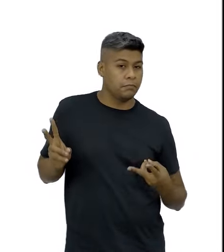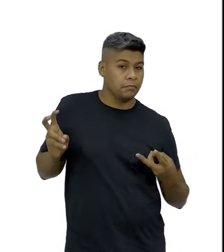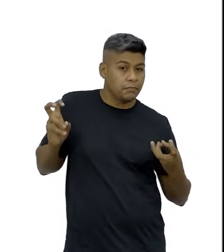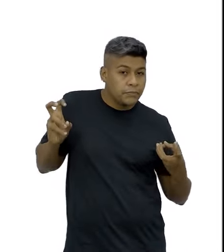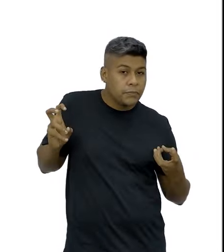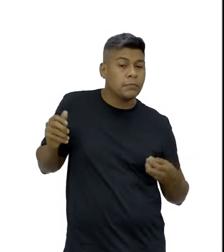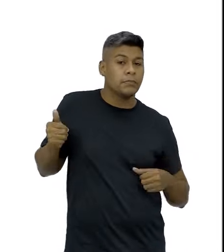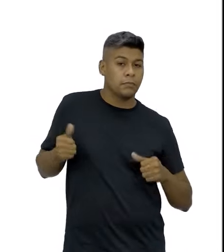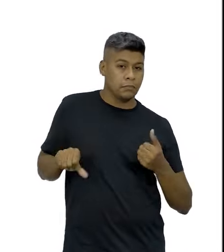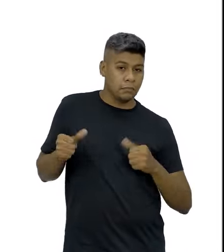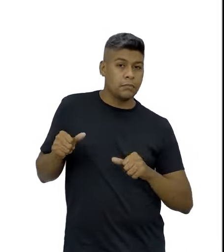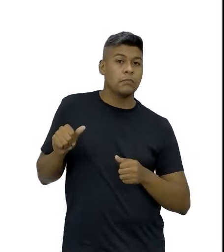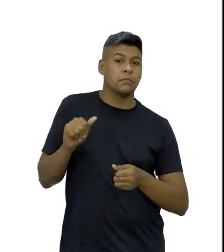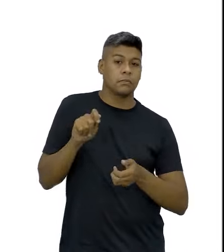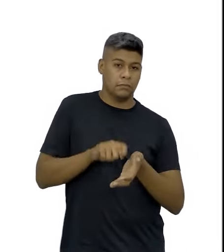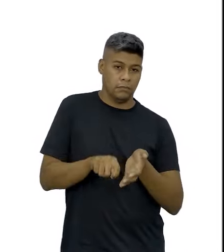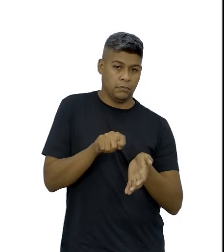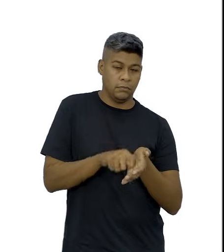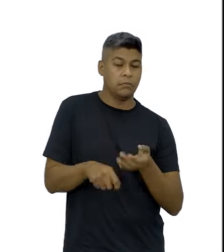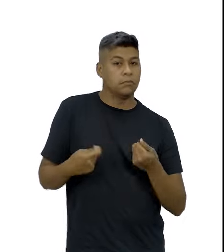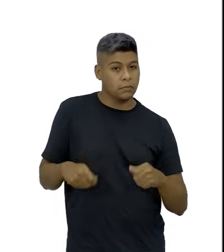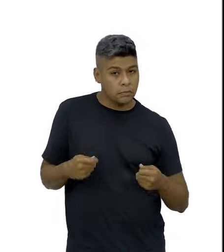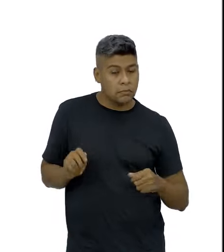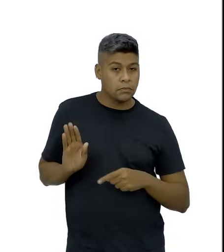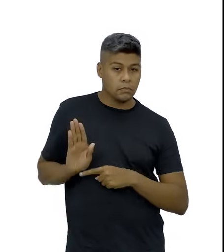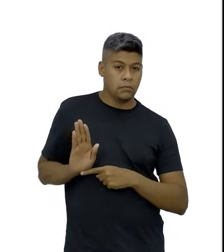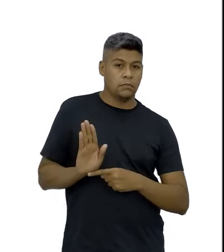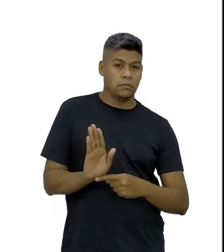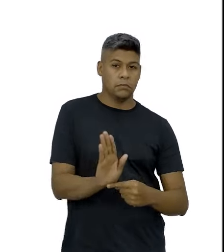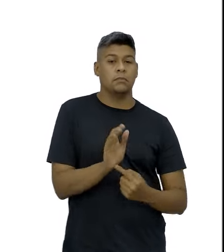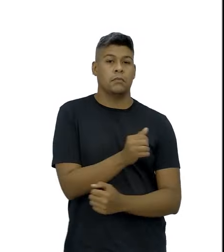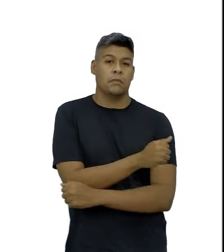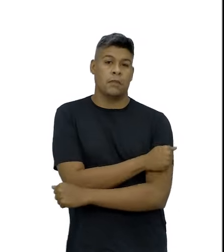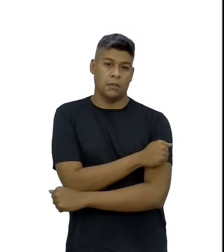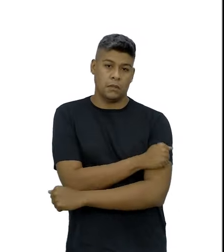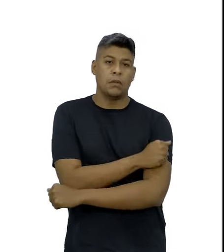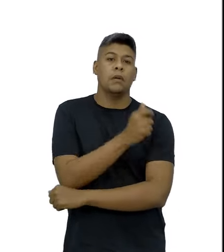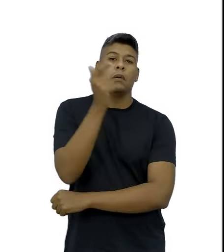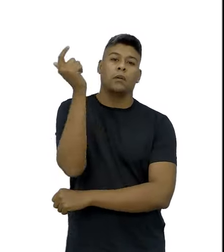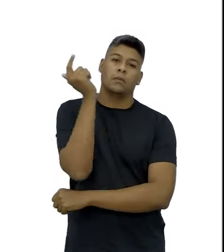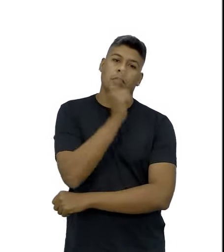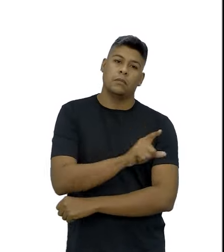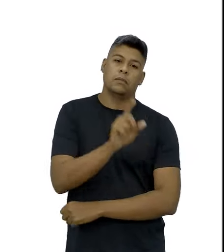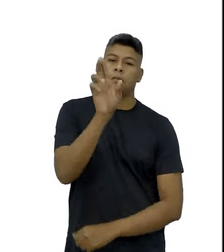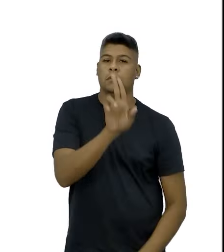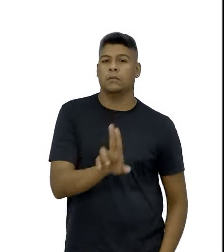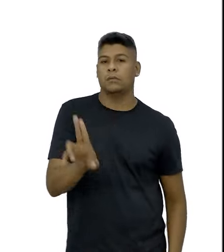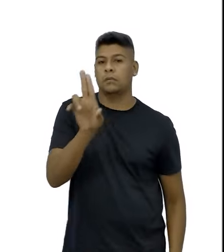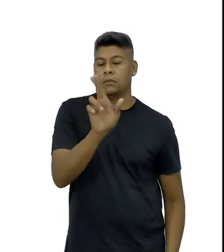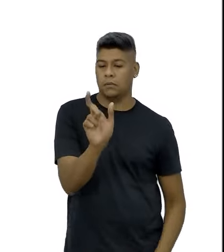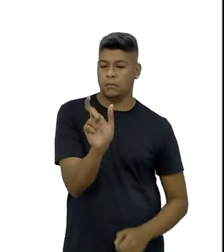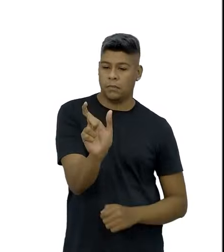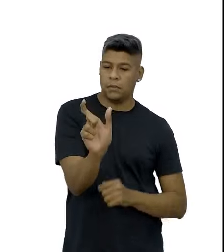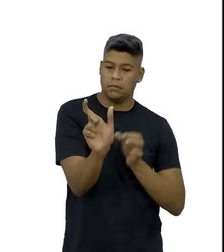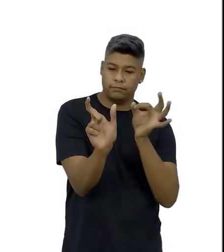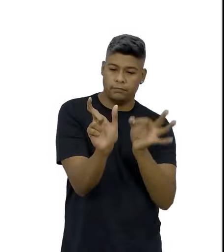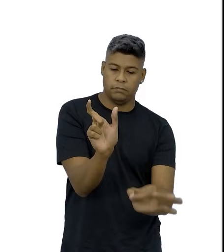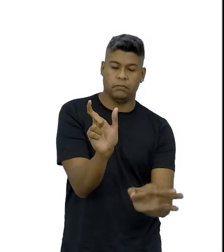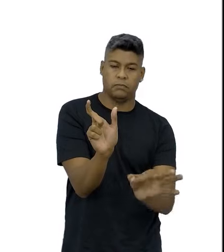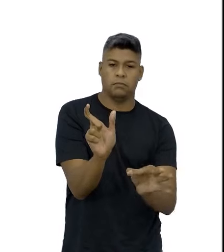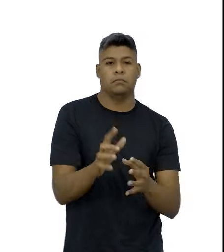e análise de escritas deve contribuir para que os estudantes consigam usar as palavras